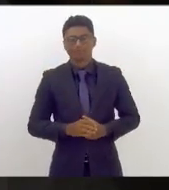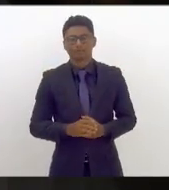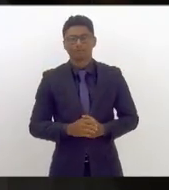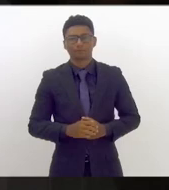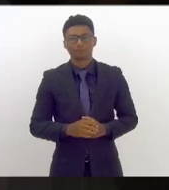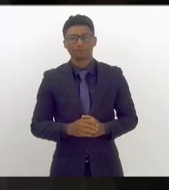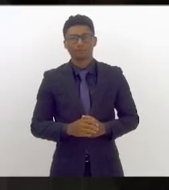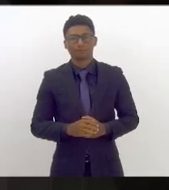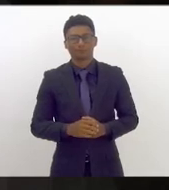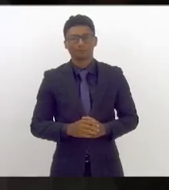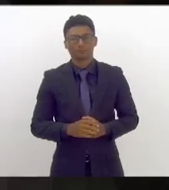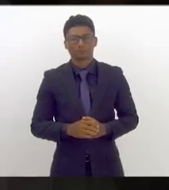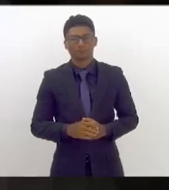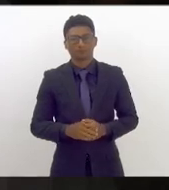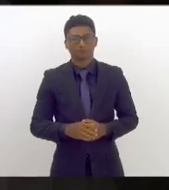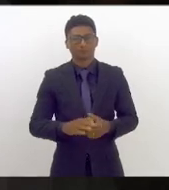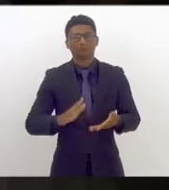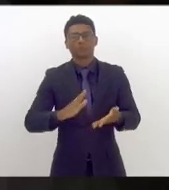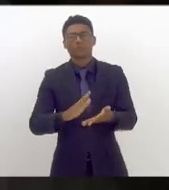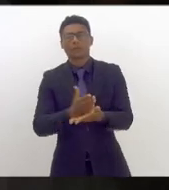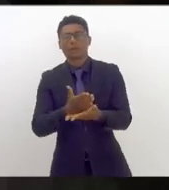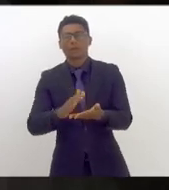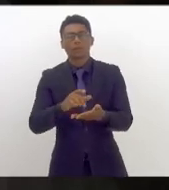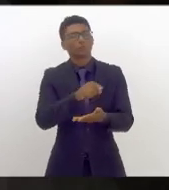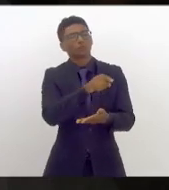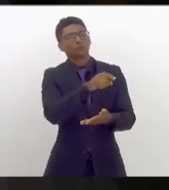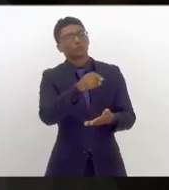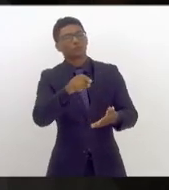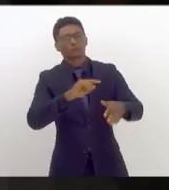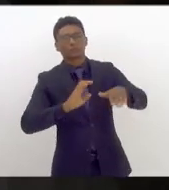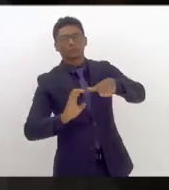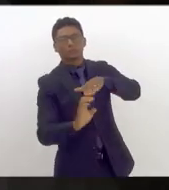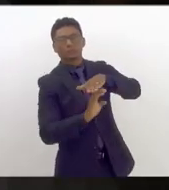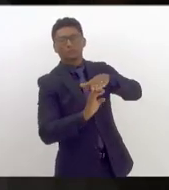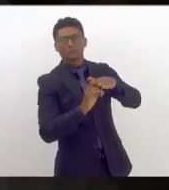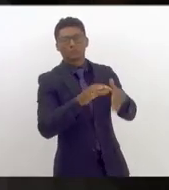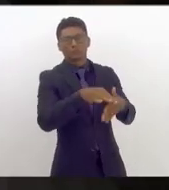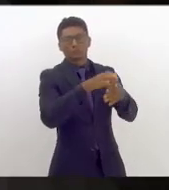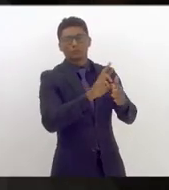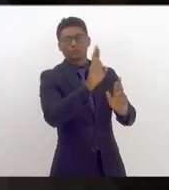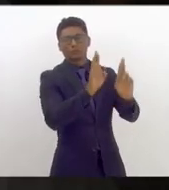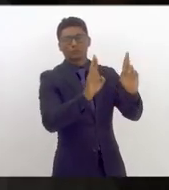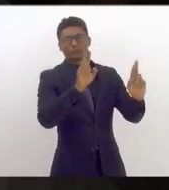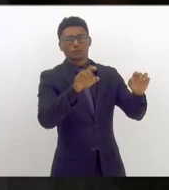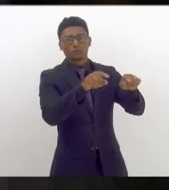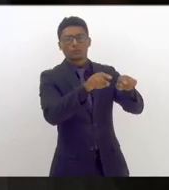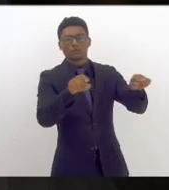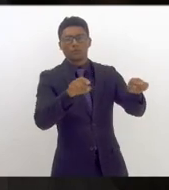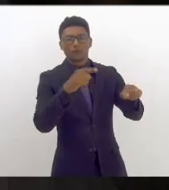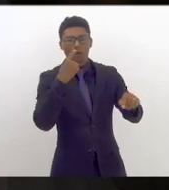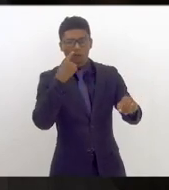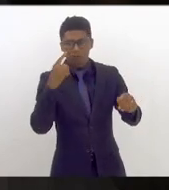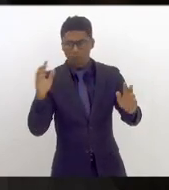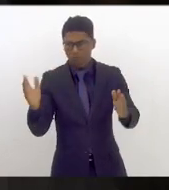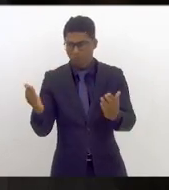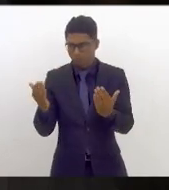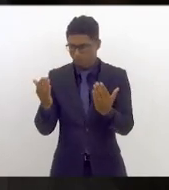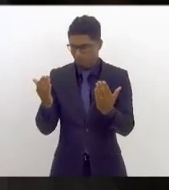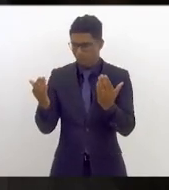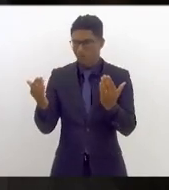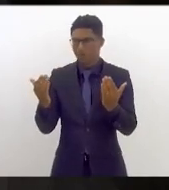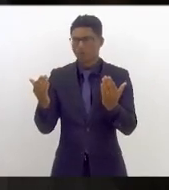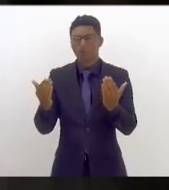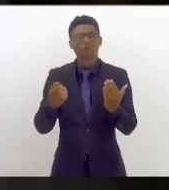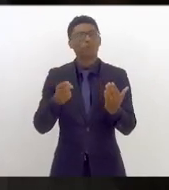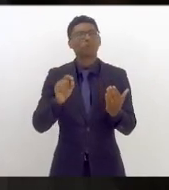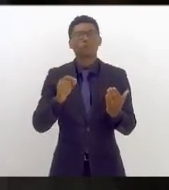daqueles que se dizem produtores de emprego e renda, teria alíquota efetiva de 3